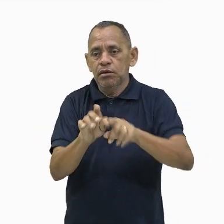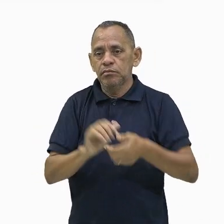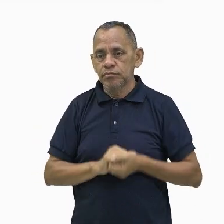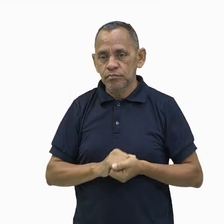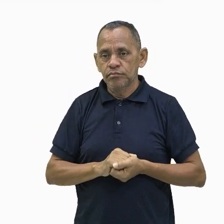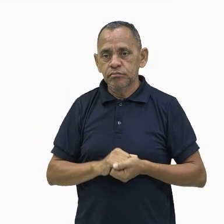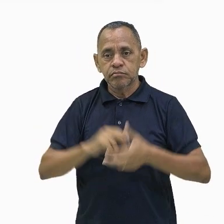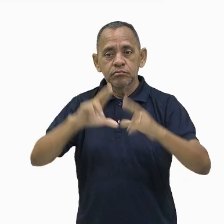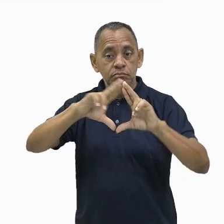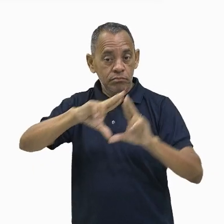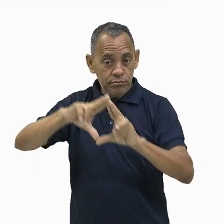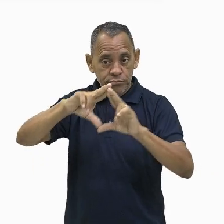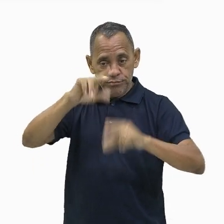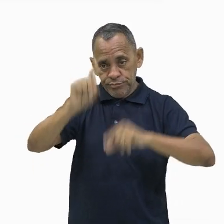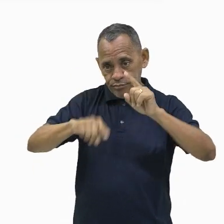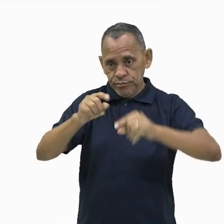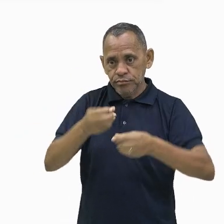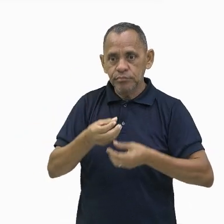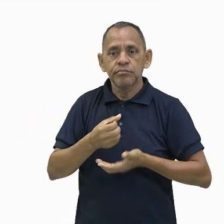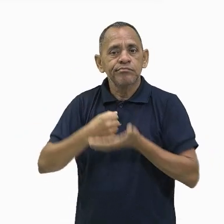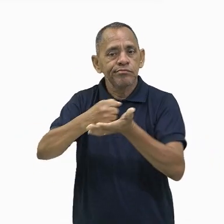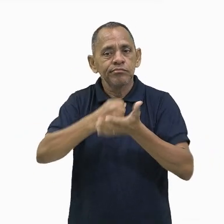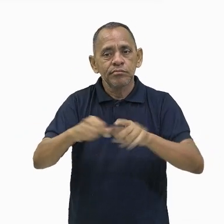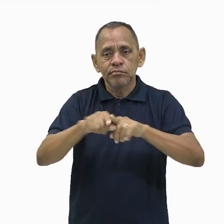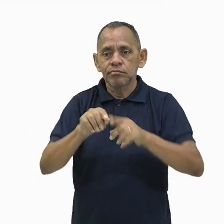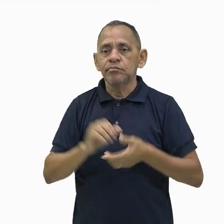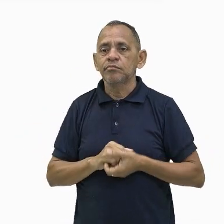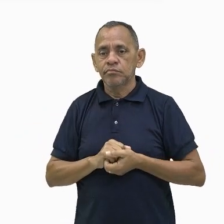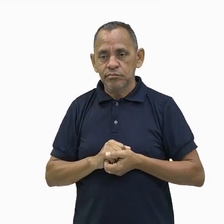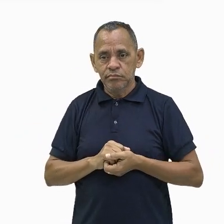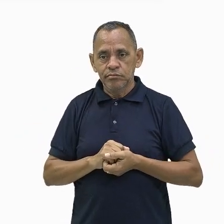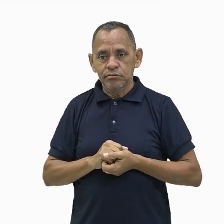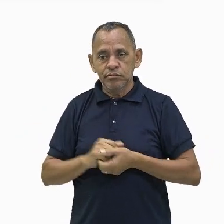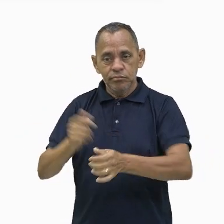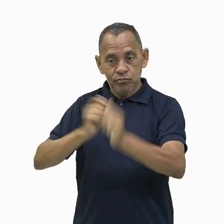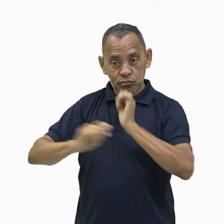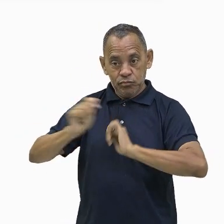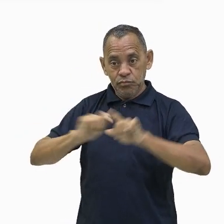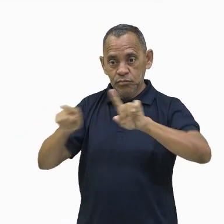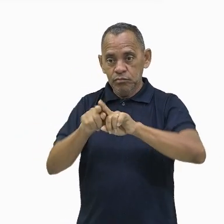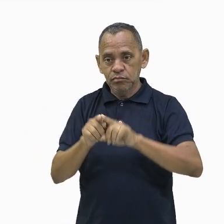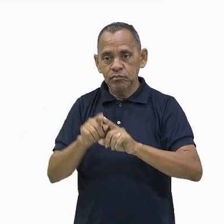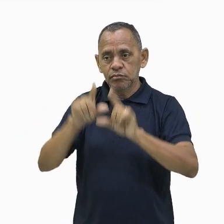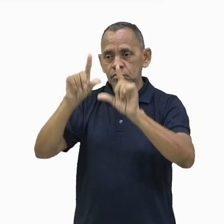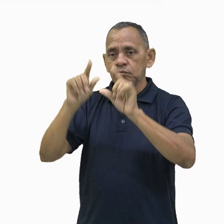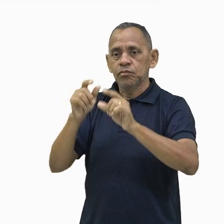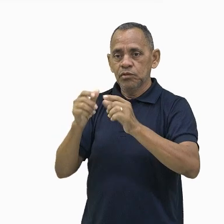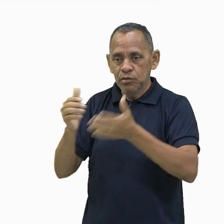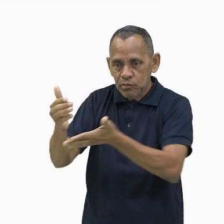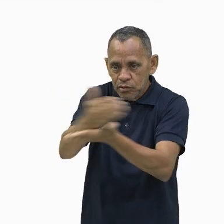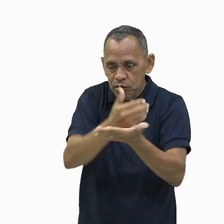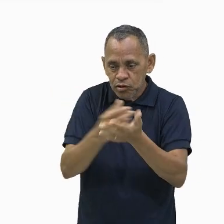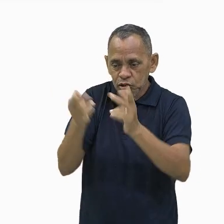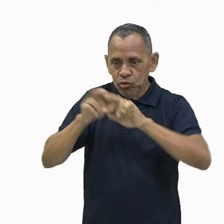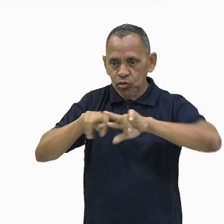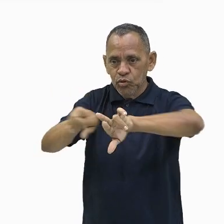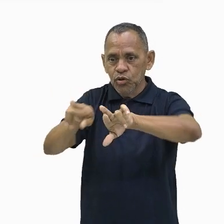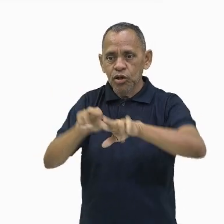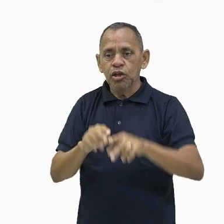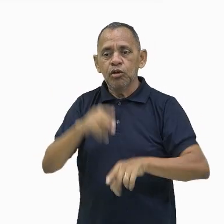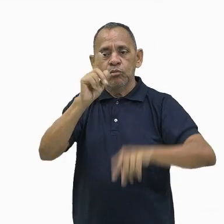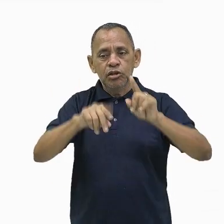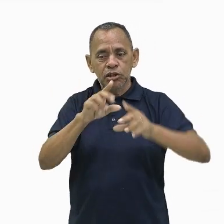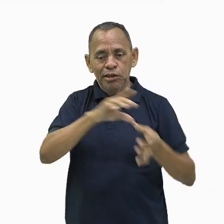materiais contribui para a economia de recursos e reduz a quantidade de resíduos enviados aos aterros, que são